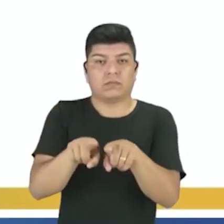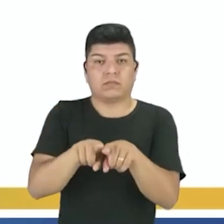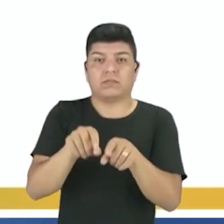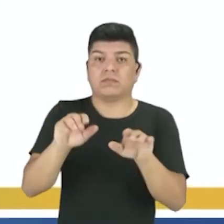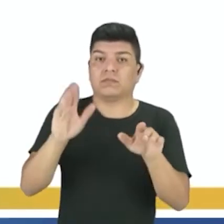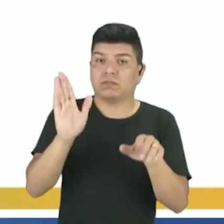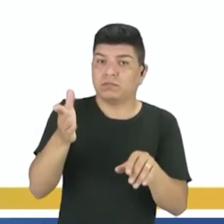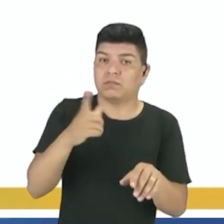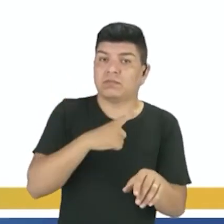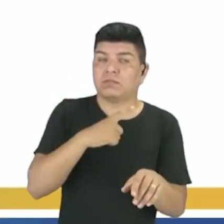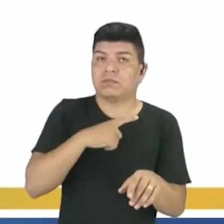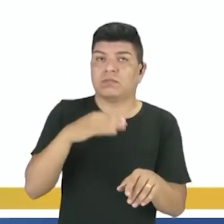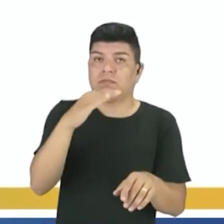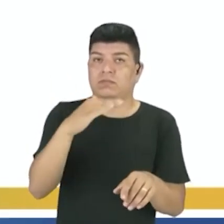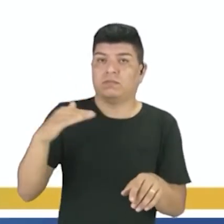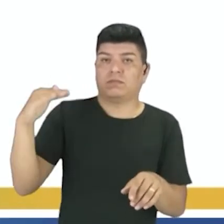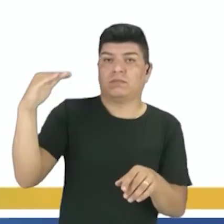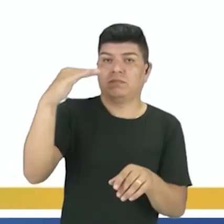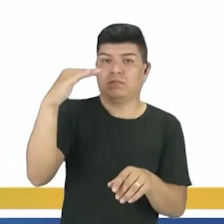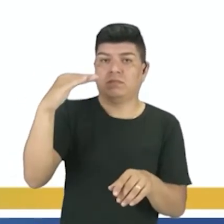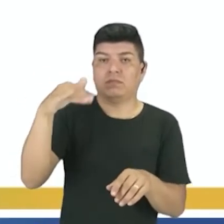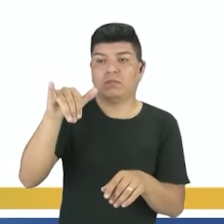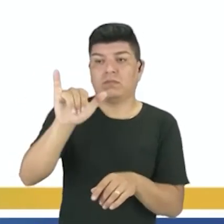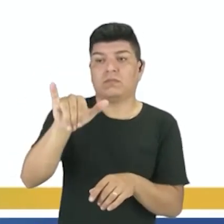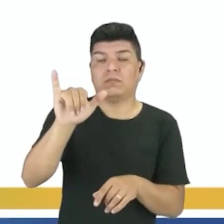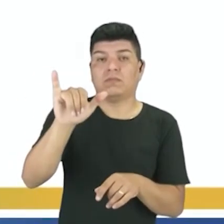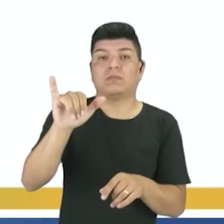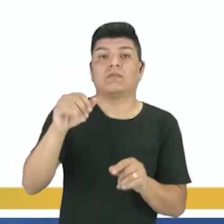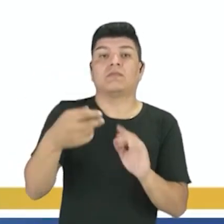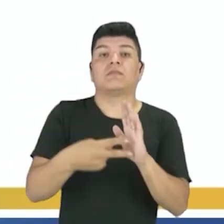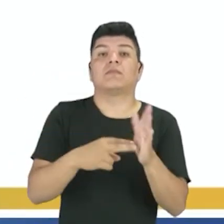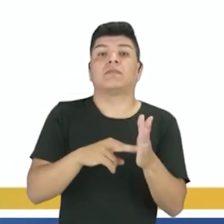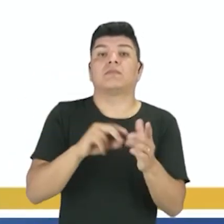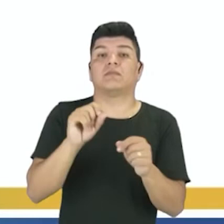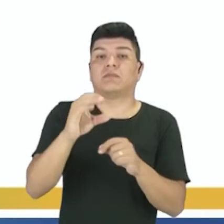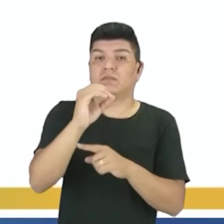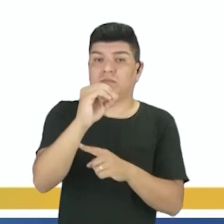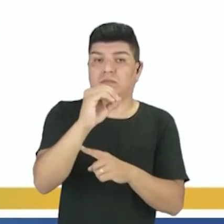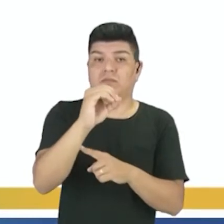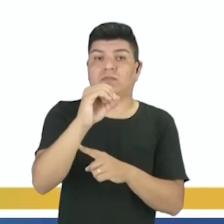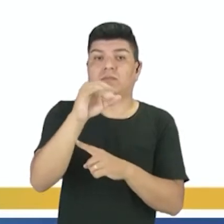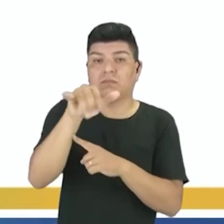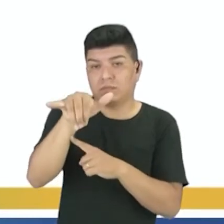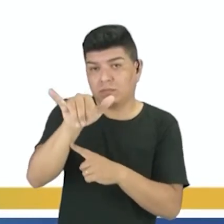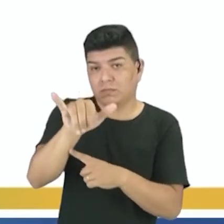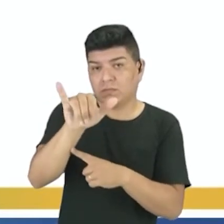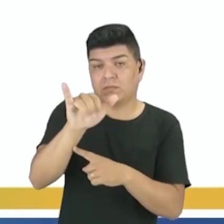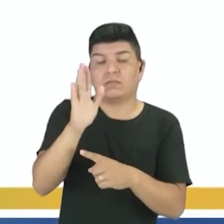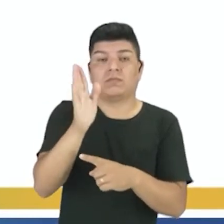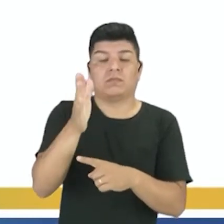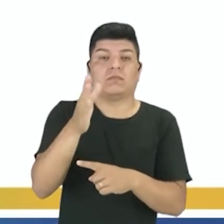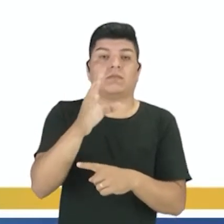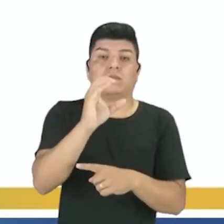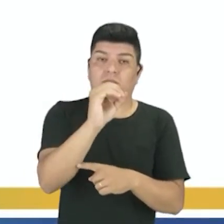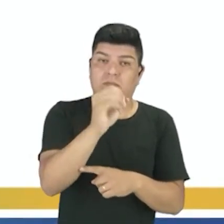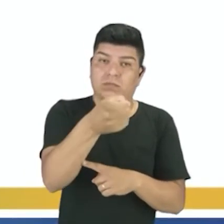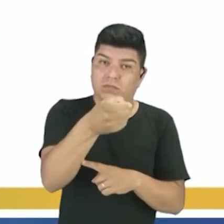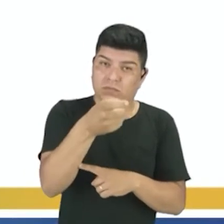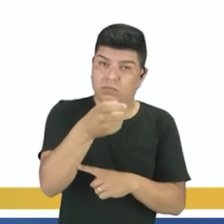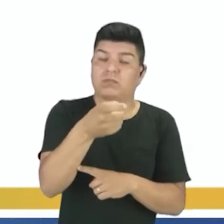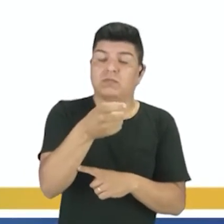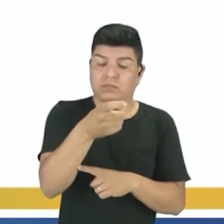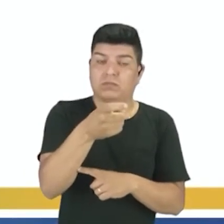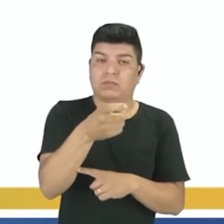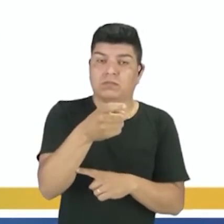os pontos que estão sobre o eixo y são identificados na forma 0y, já que a coordenada x é 0,